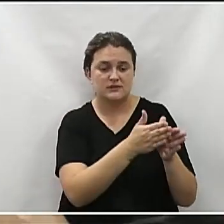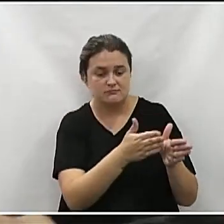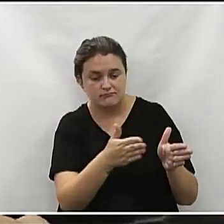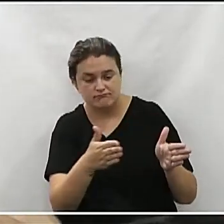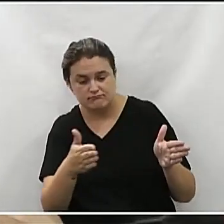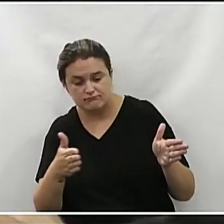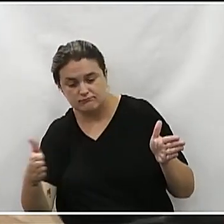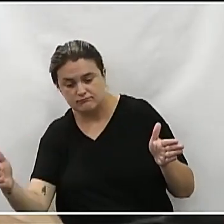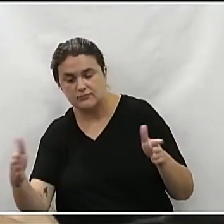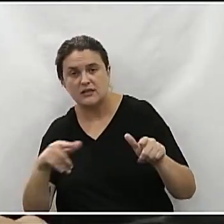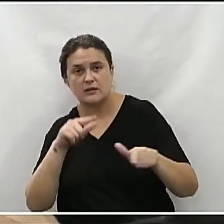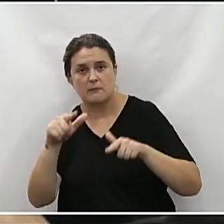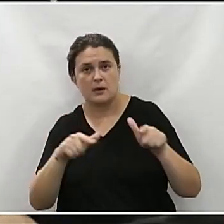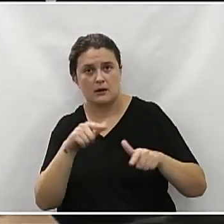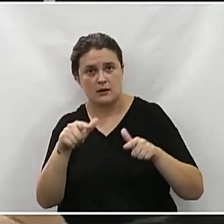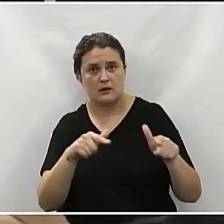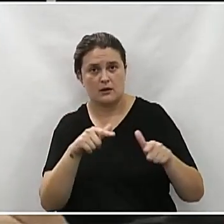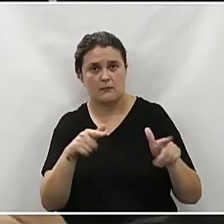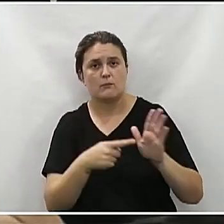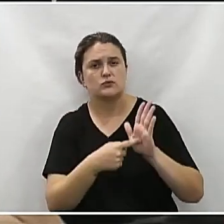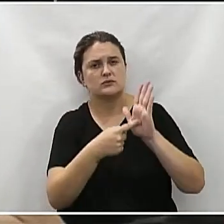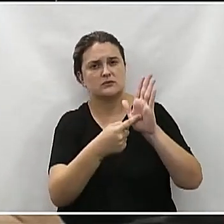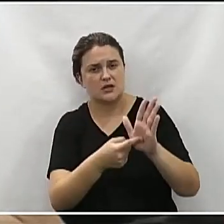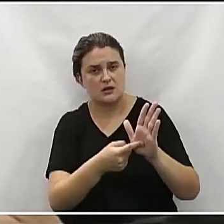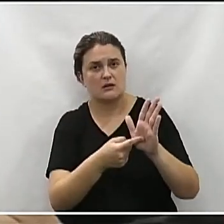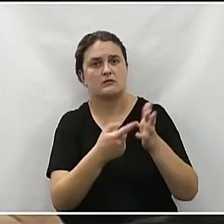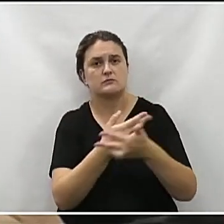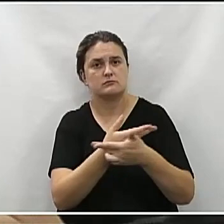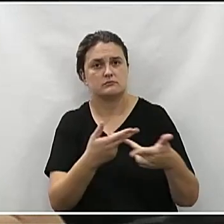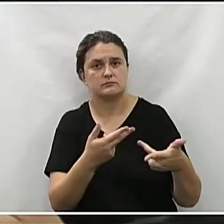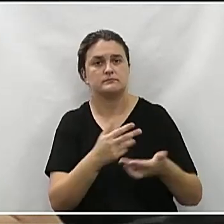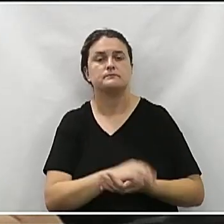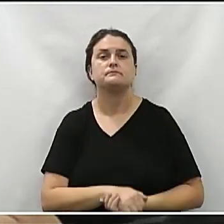para exercer o seu mandato apresentar resultados